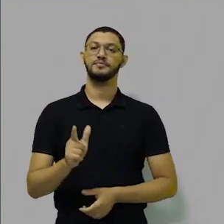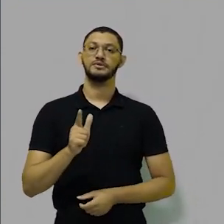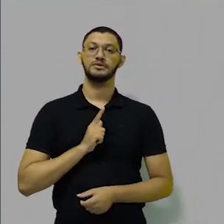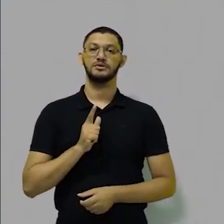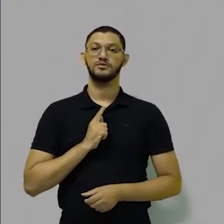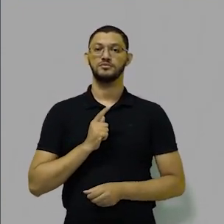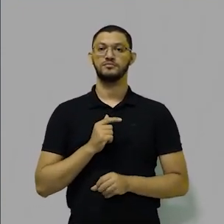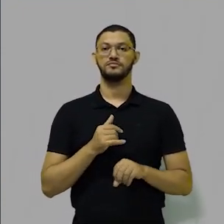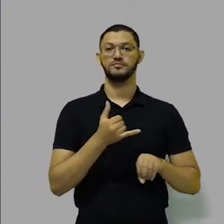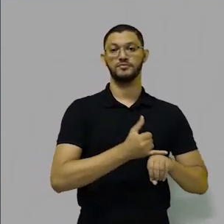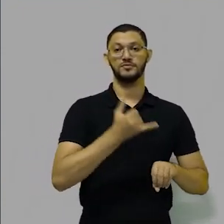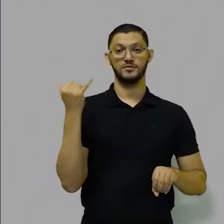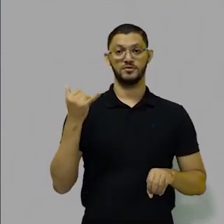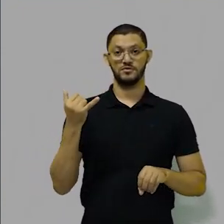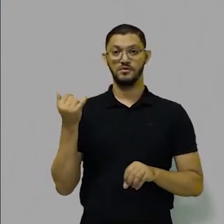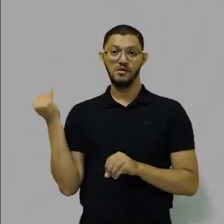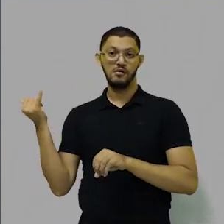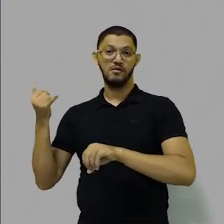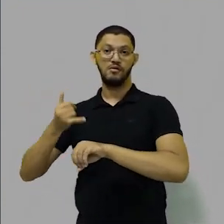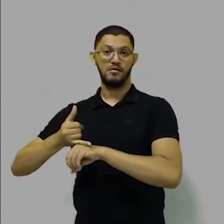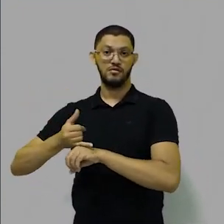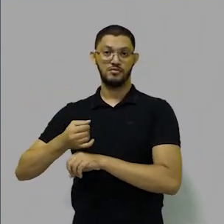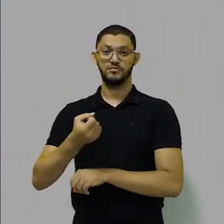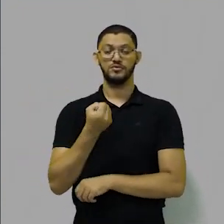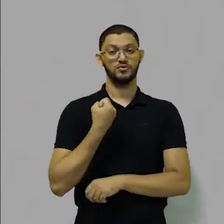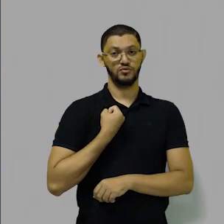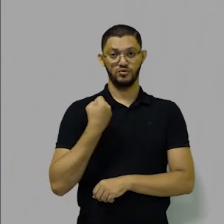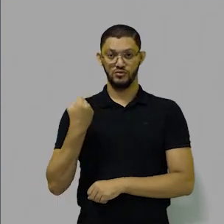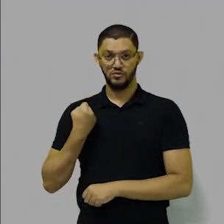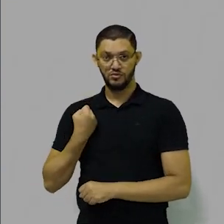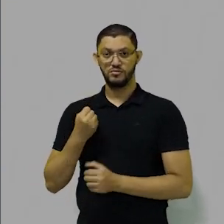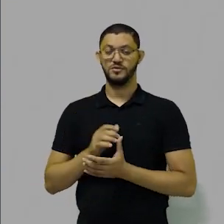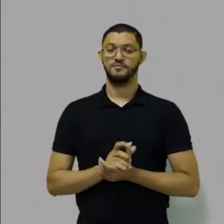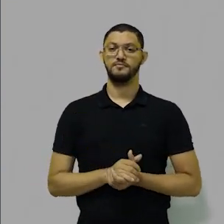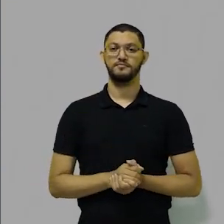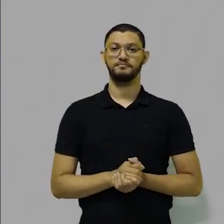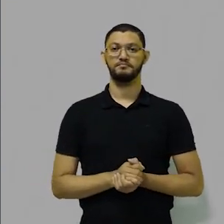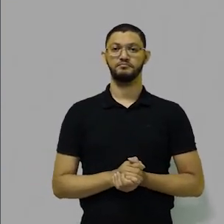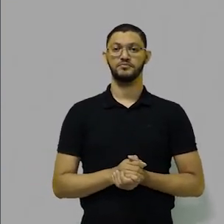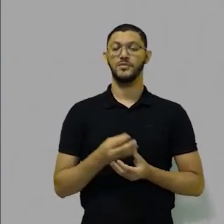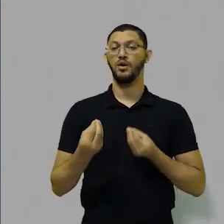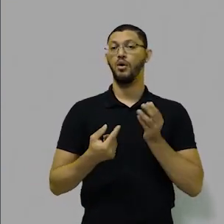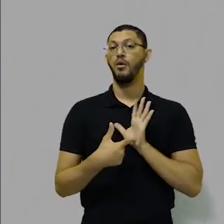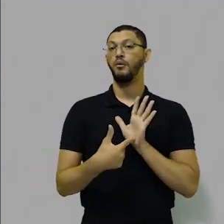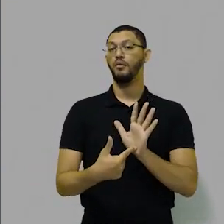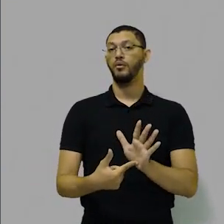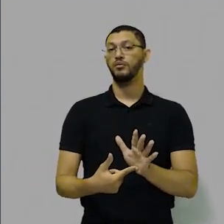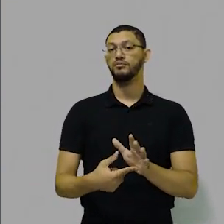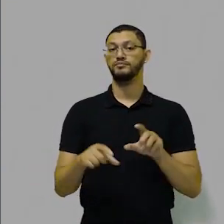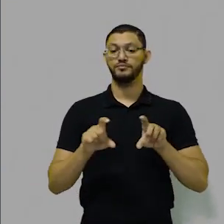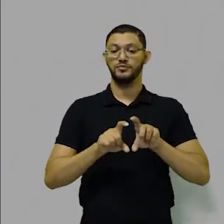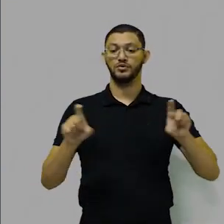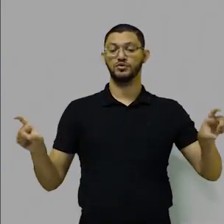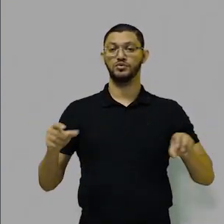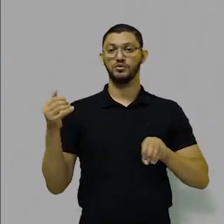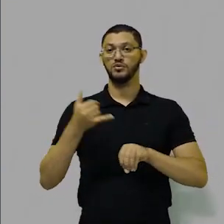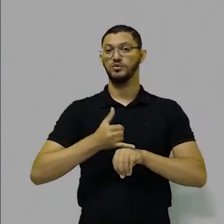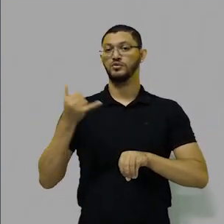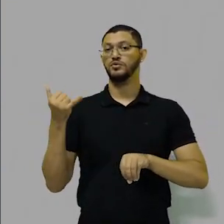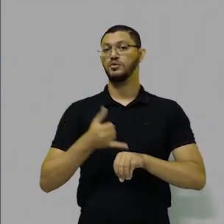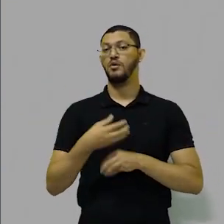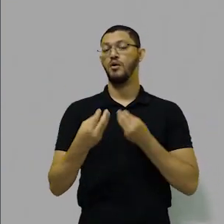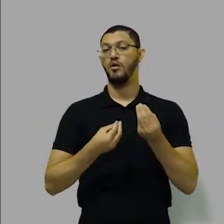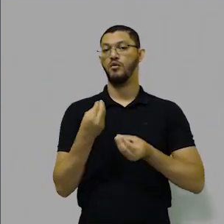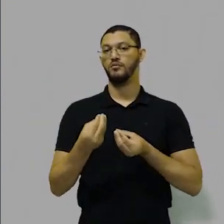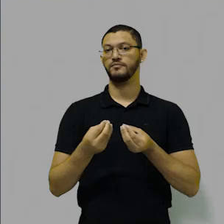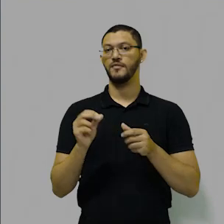o cátion e a sua carga, o ânion com a sua carga. Para determinar a sua fórmula iônica,